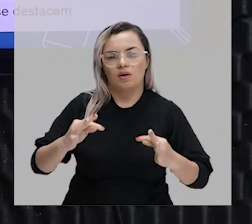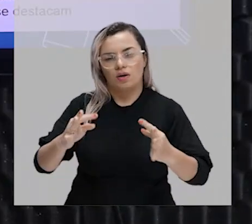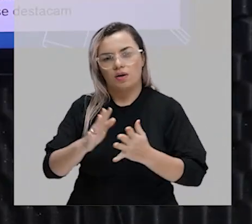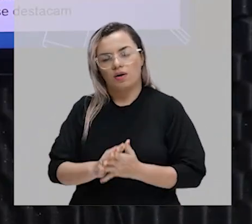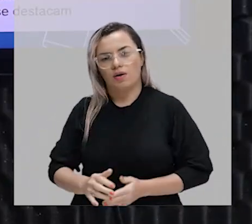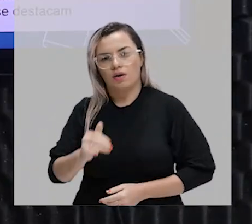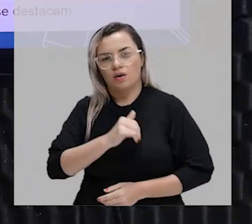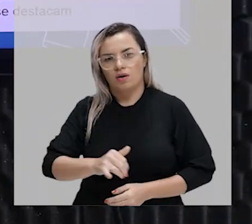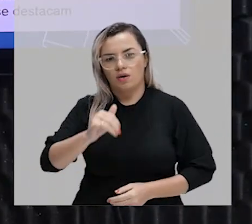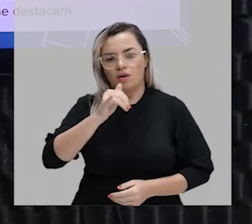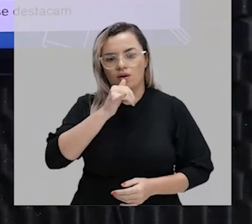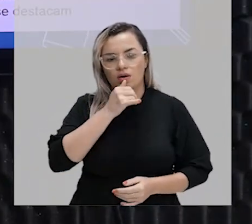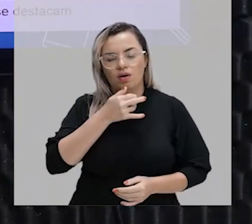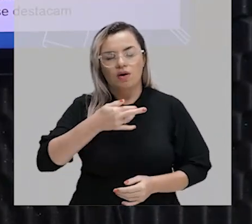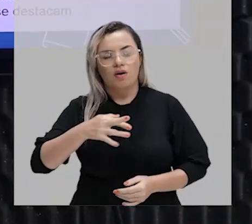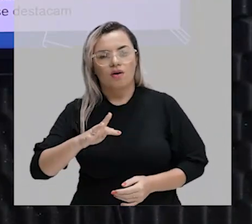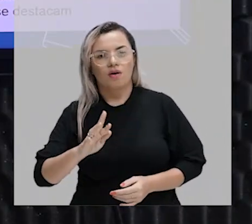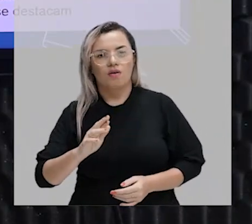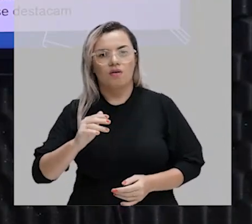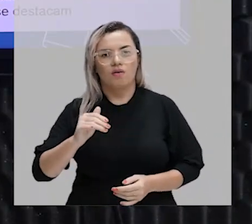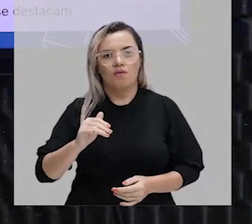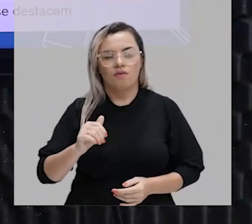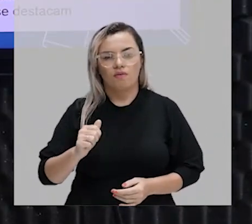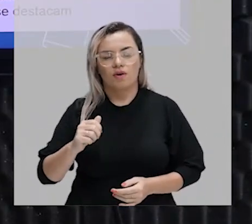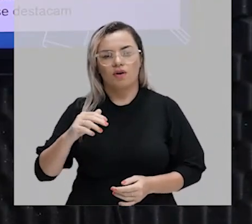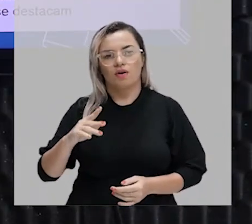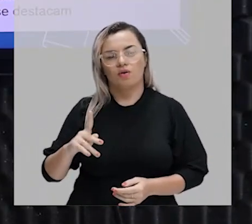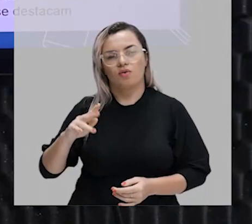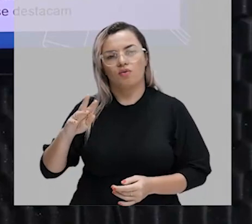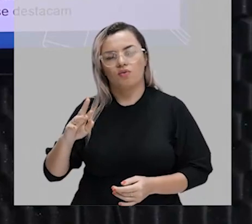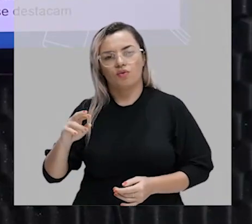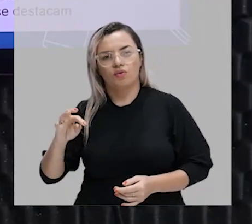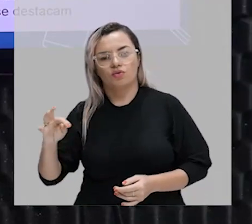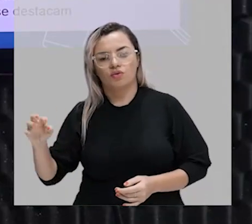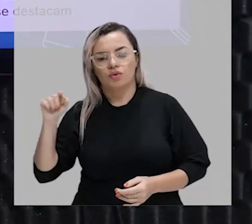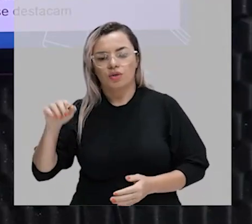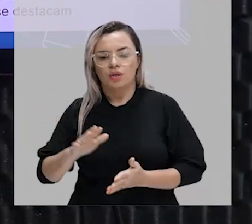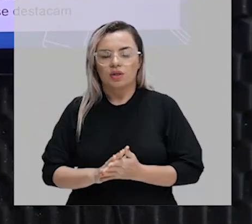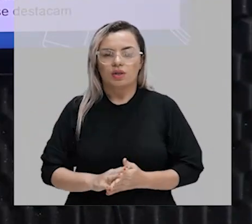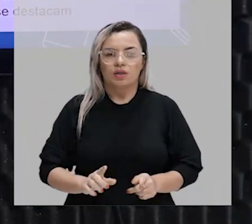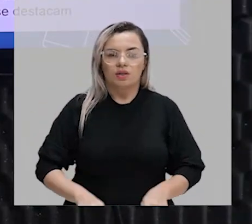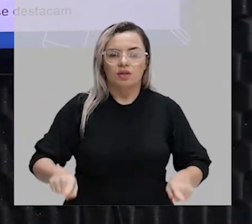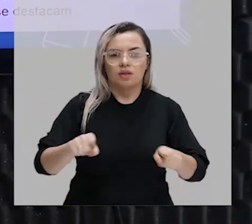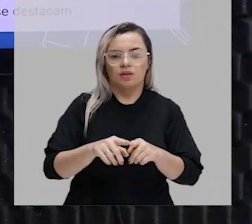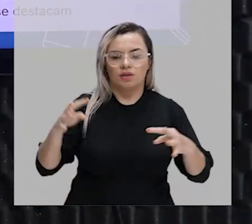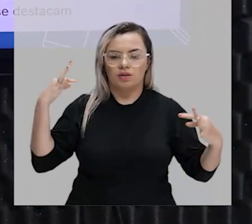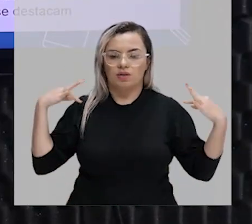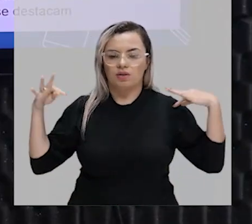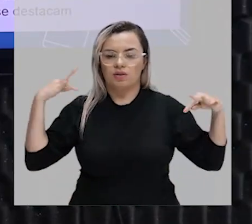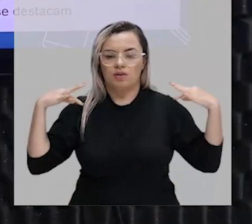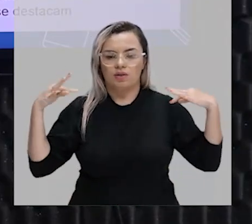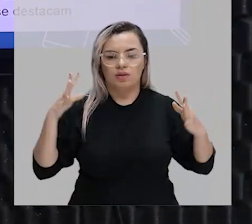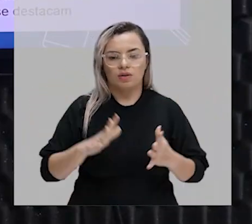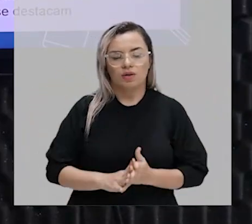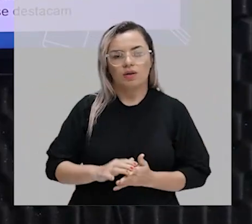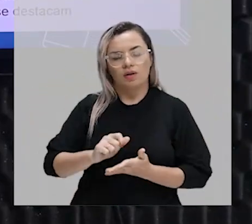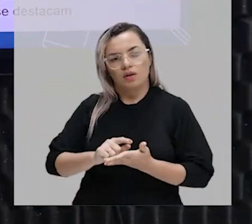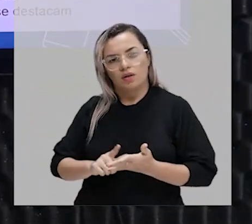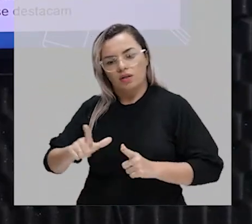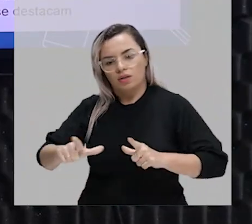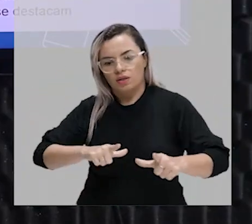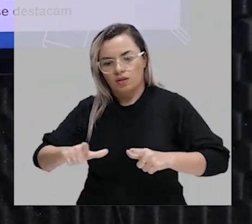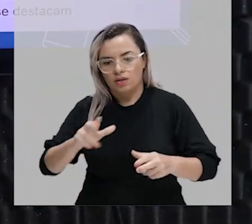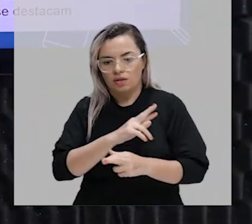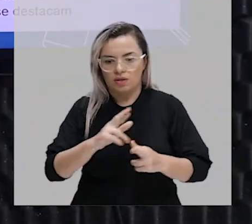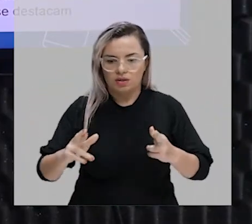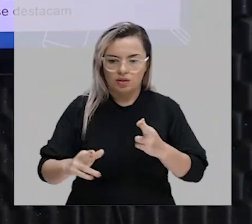exemplo, a Bolsa de Frankfurt, muito famosa, né? Nós temos também o turismo e as atividades relacionadas a esses também, nesse destaque. A Alemanha é um dos países que